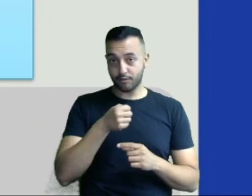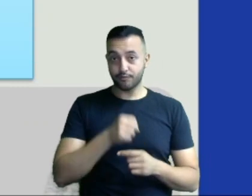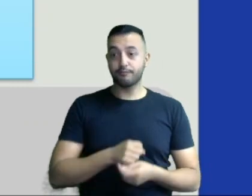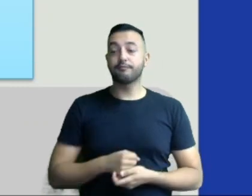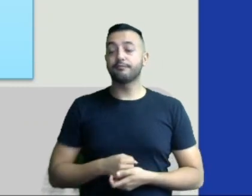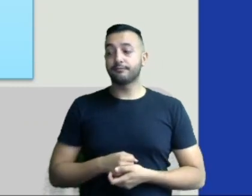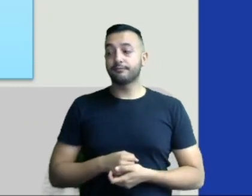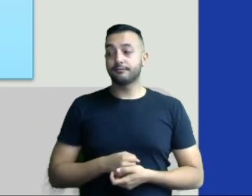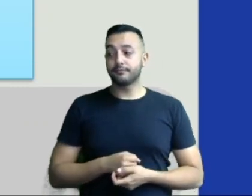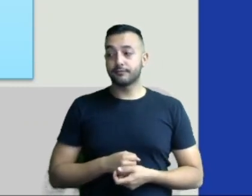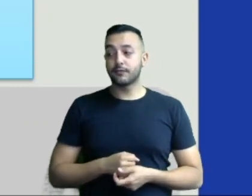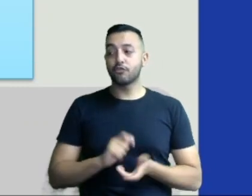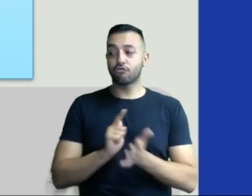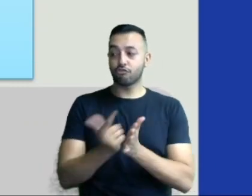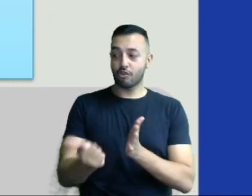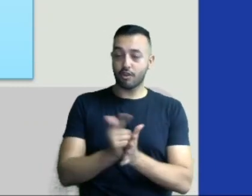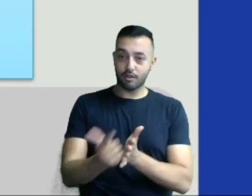em